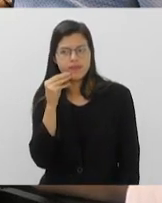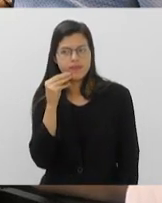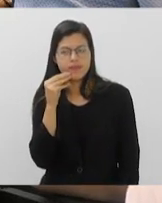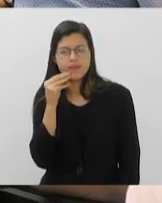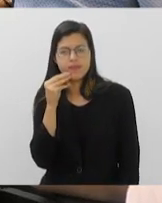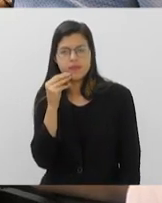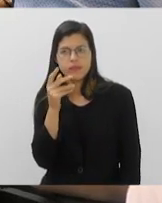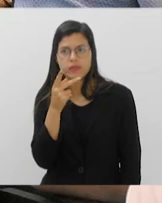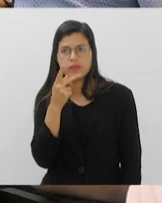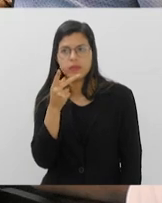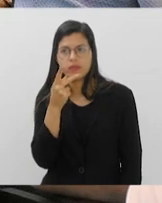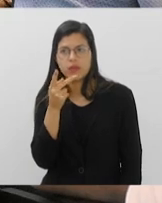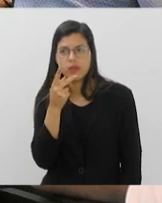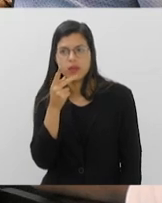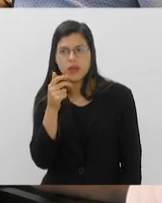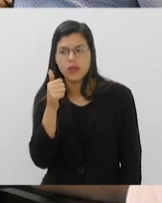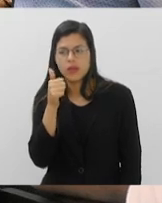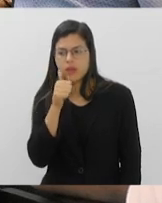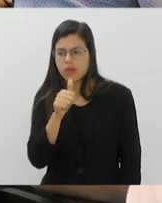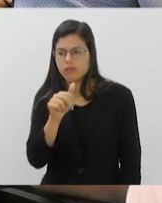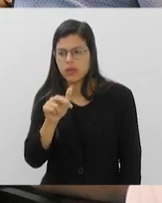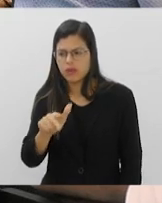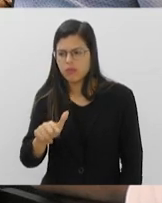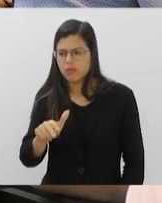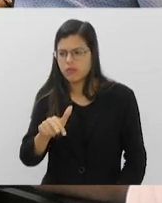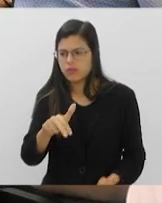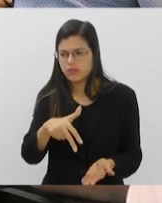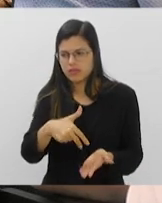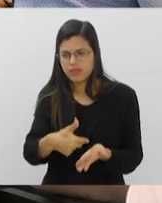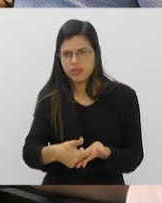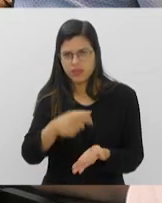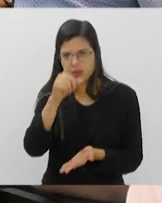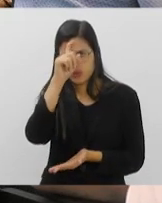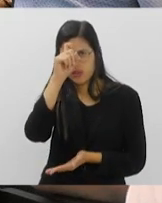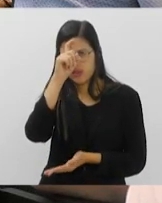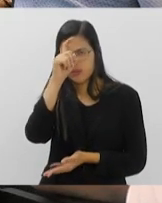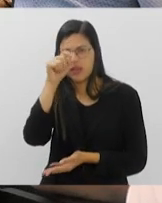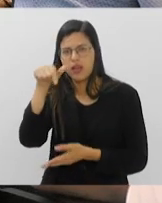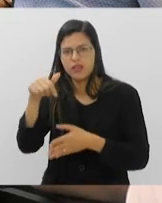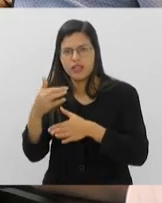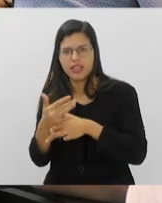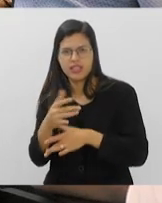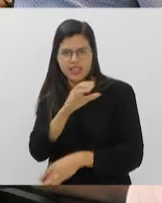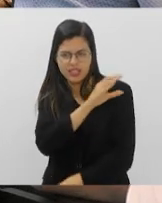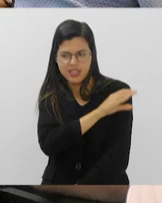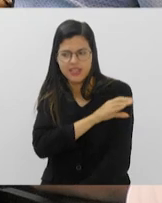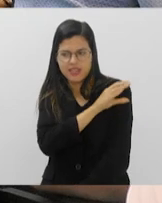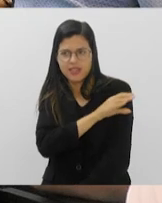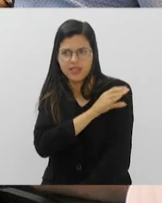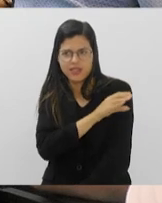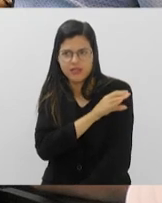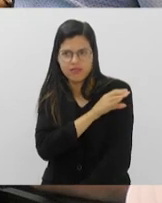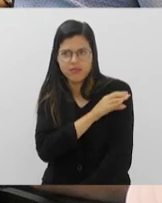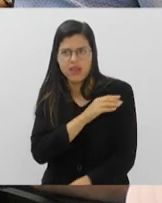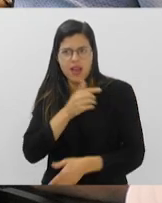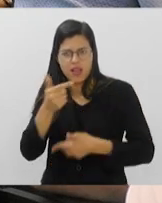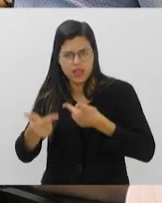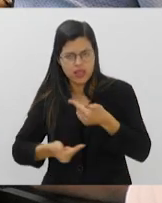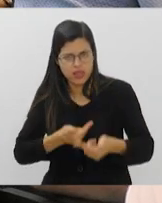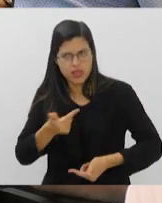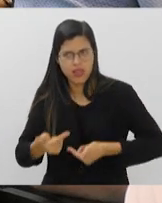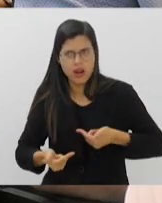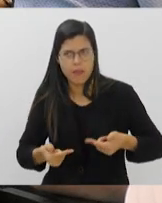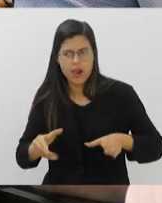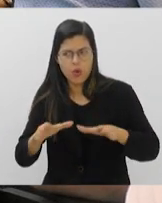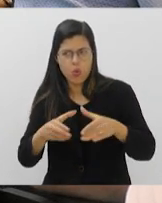dizer que a minha irmã que tá hospitalizada no momento na cidade de Campos de goac ela ela trabalha finamente com grupo